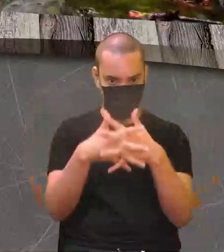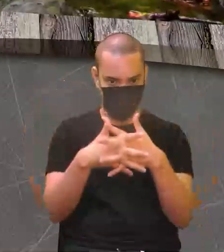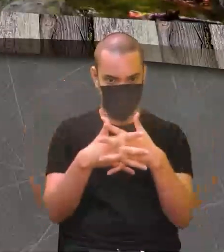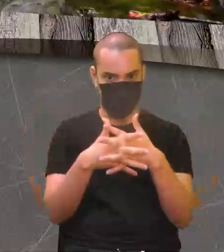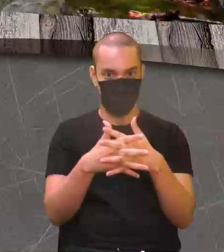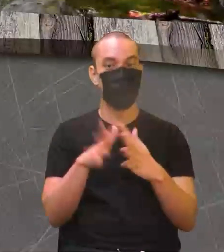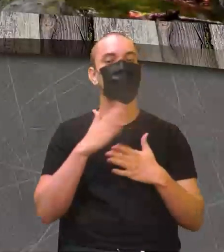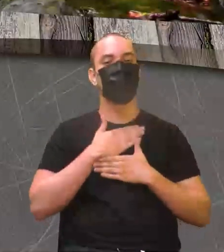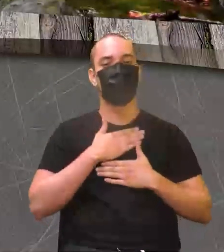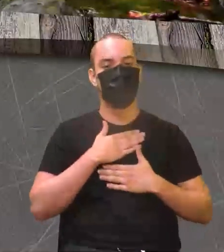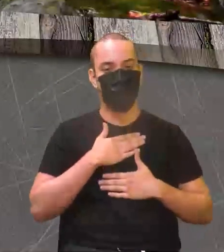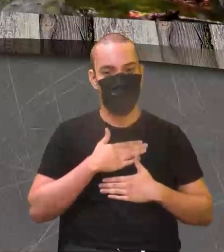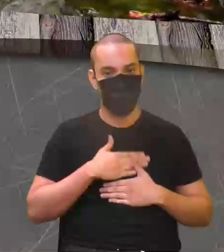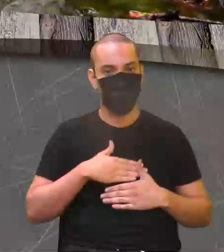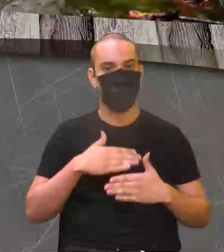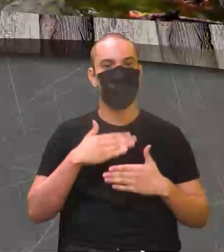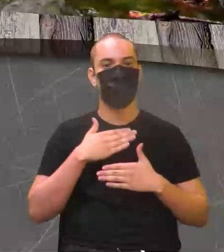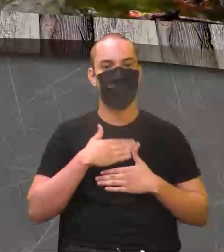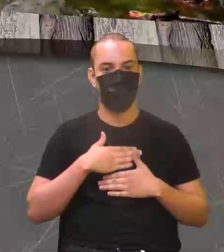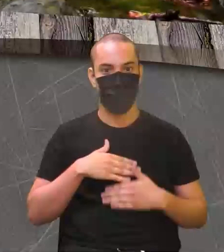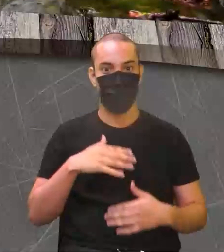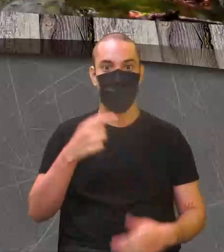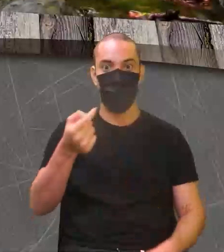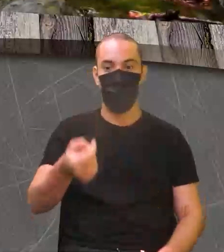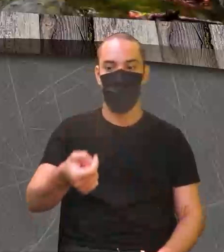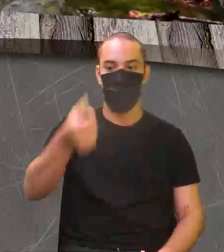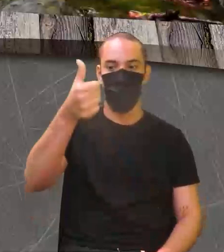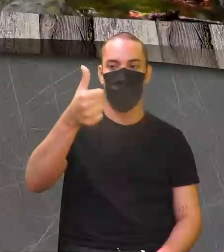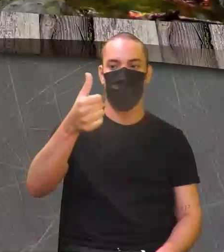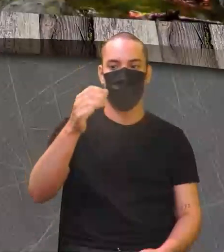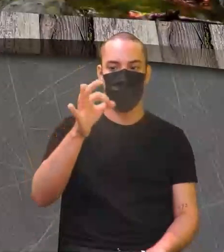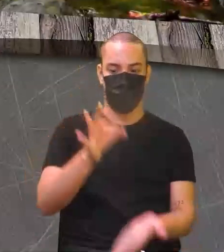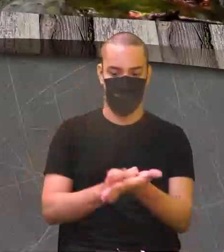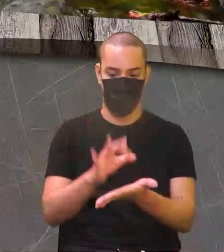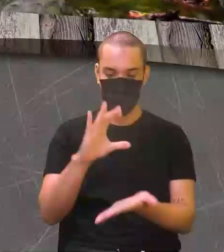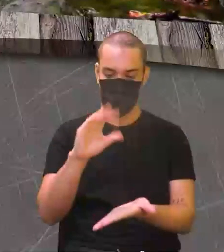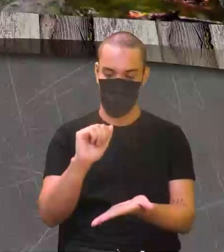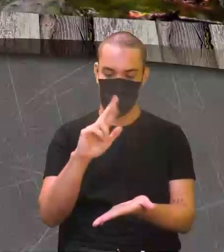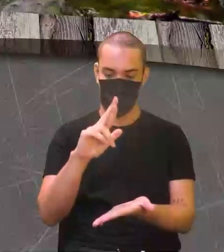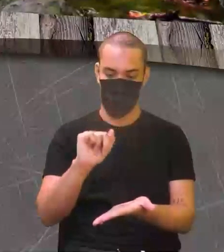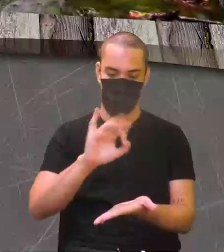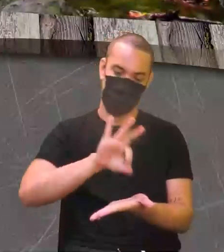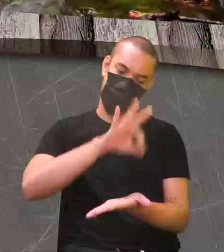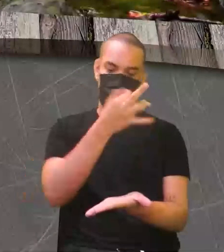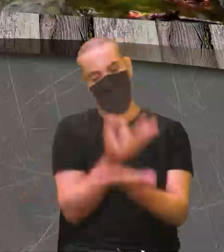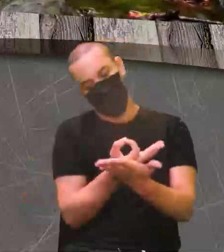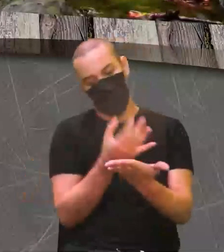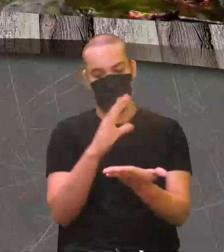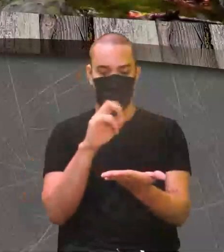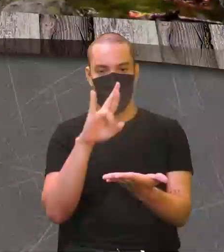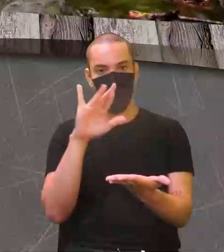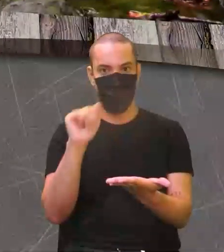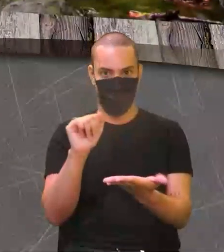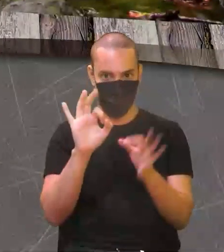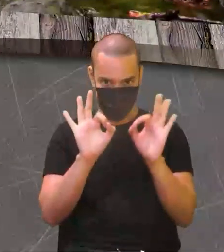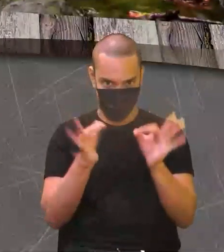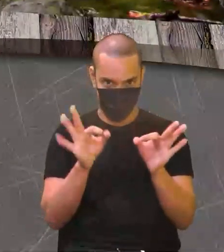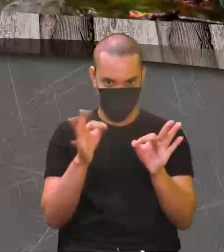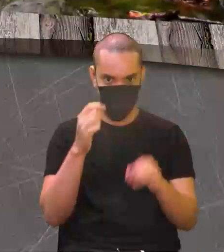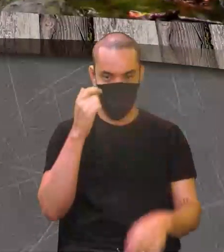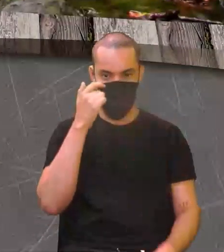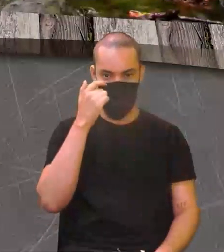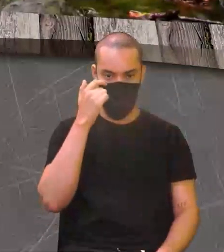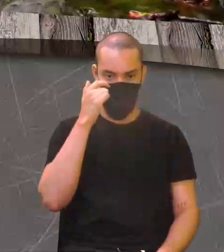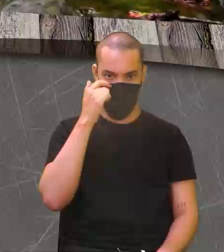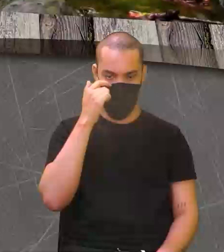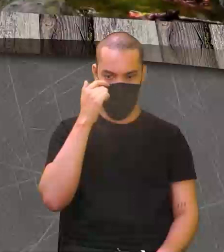gente lançar o que para cima? A moeda, né? Obrigada, prof, porque tem hora que o tico acelera, né? Então,